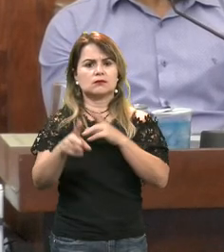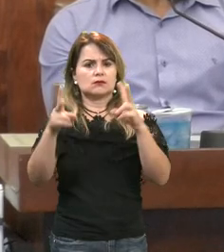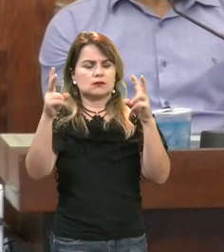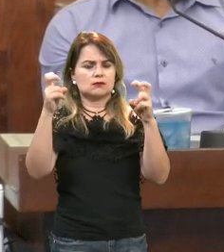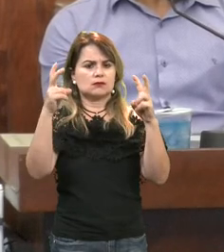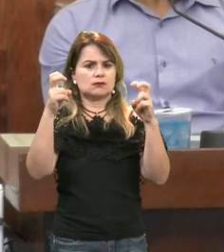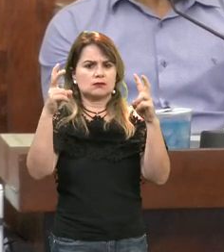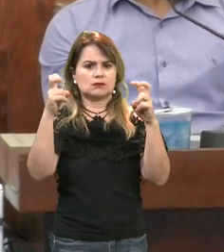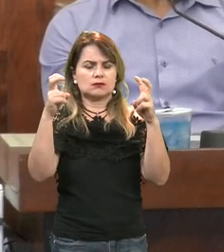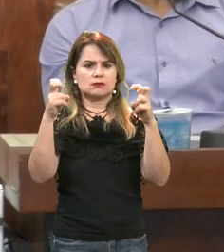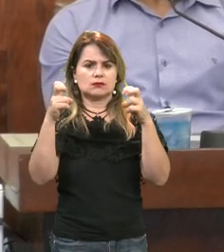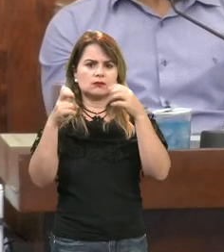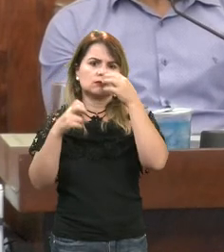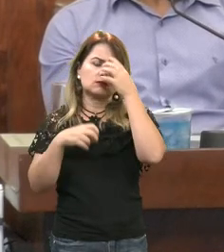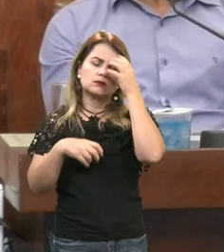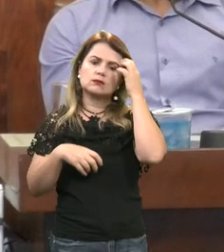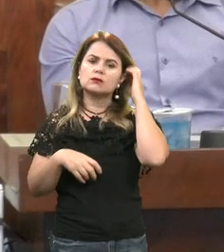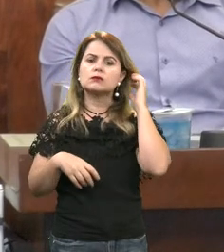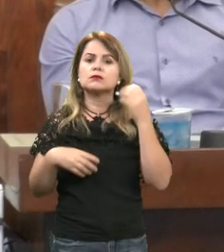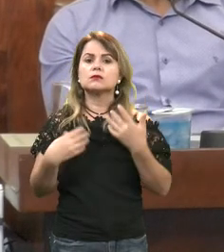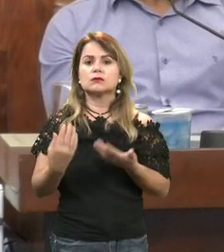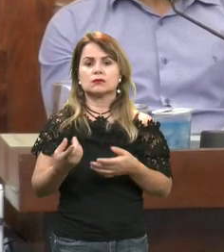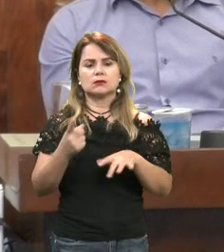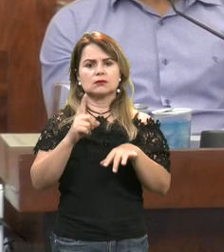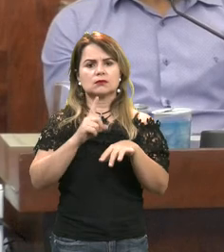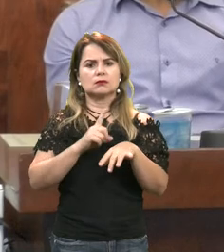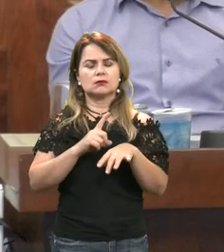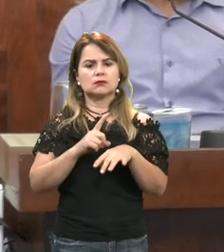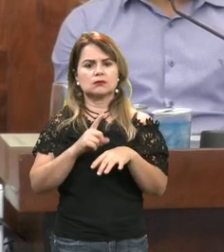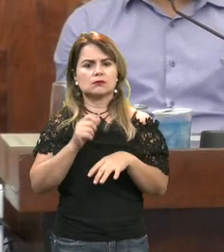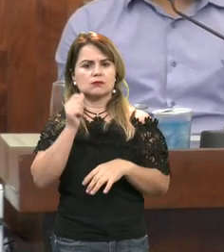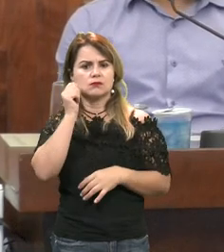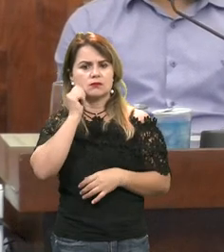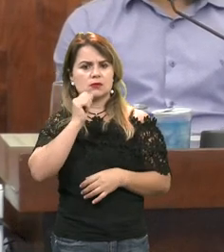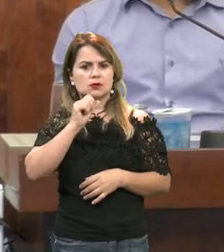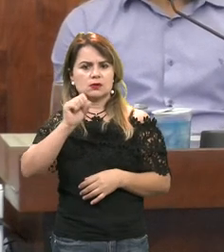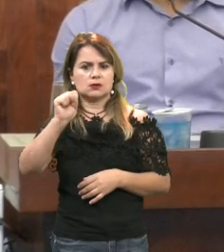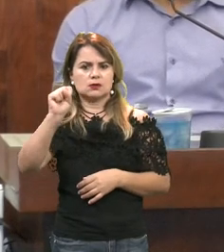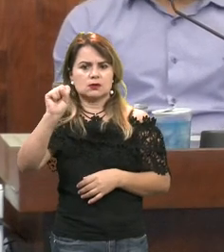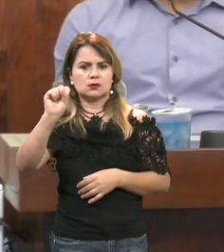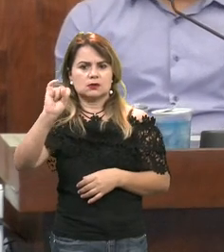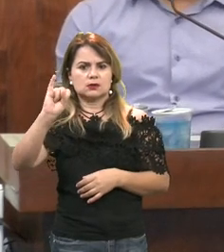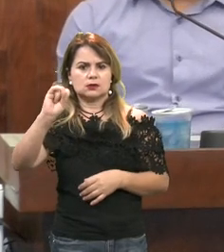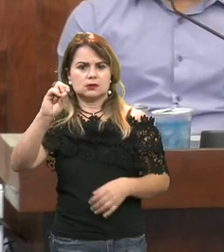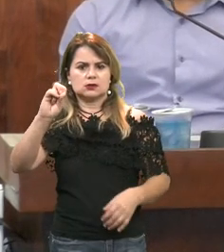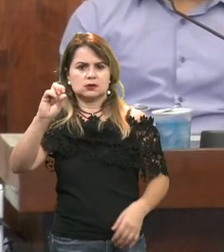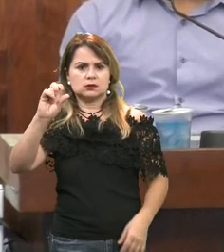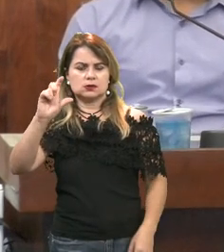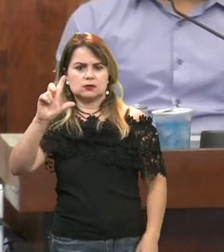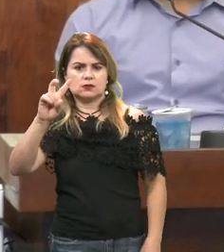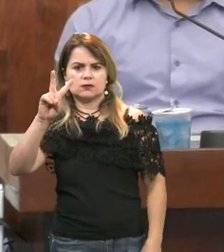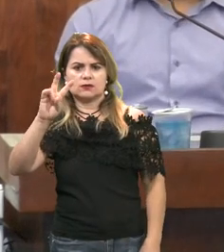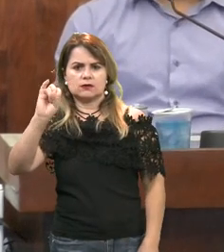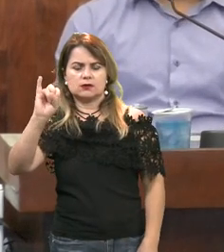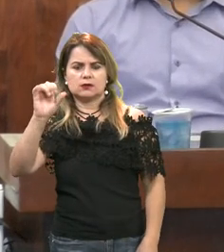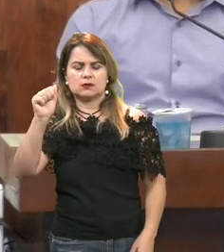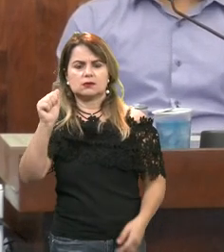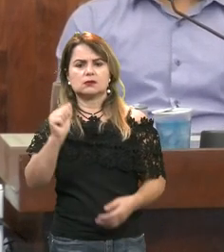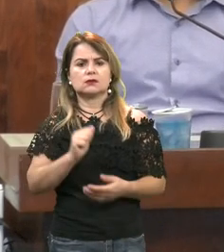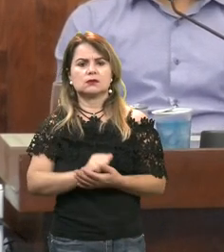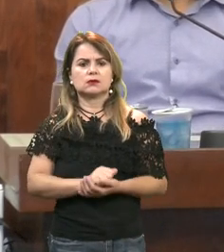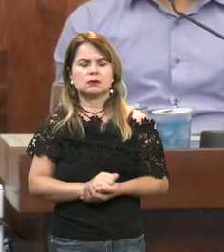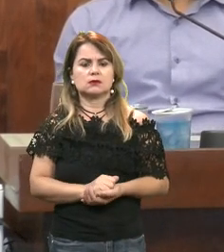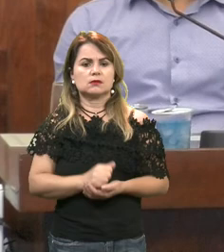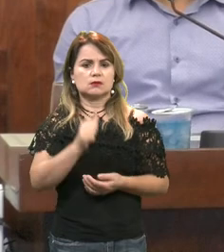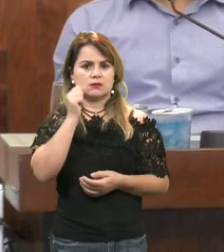ao assunto, e eu concedo a palavra à senhora Silvia Helena Almeida Perão. Ela